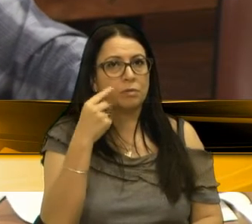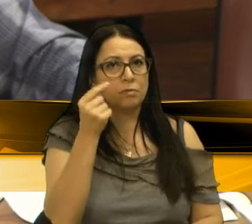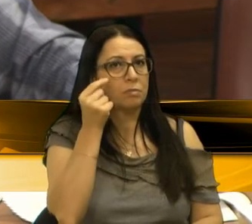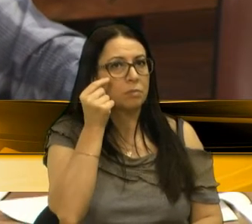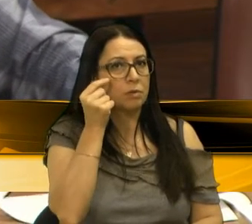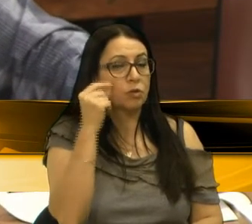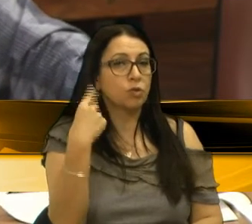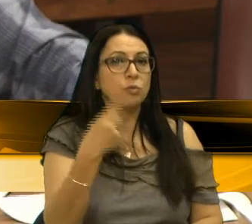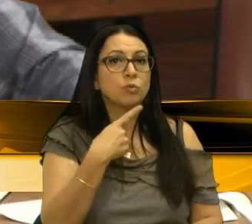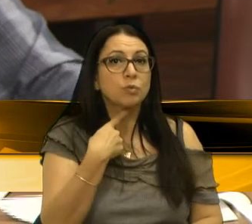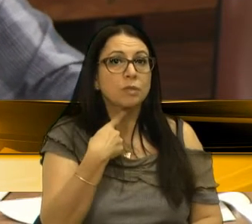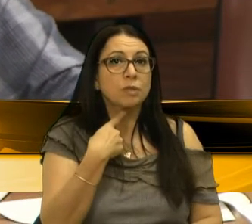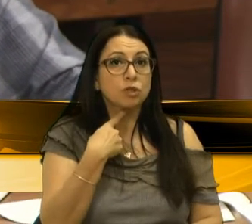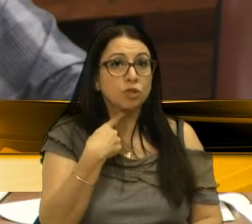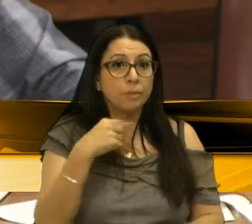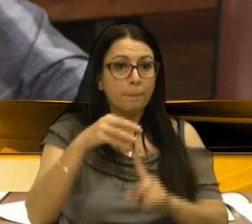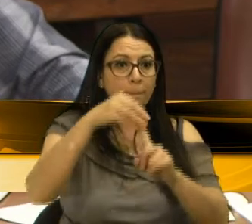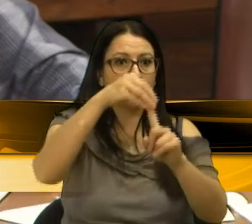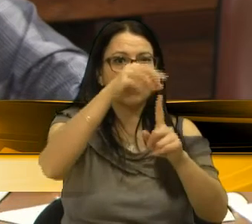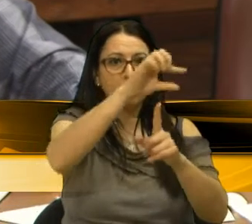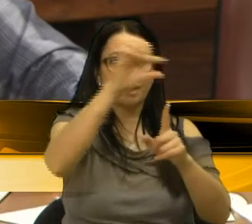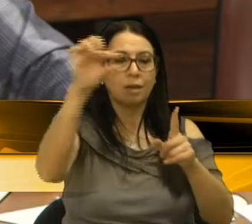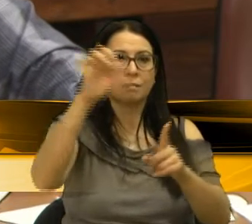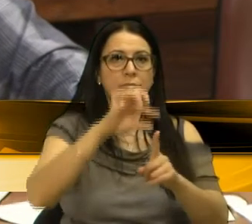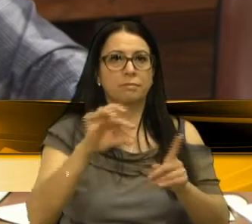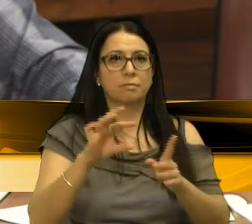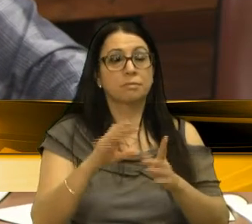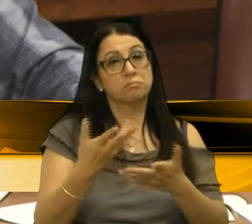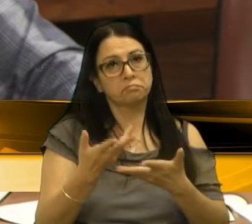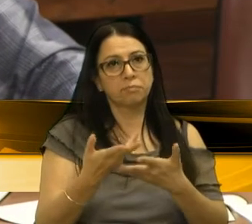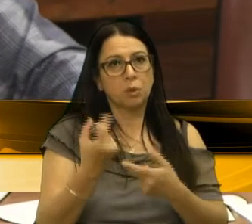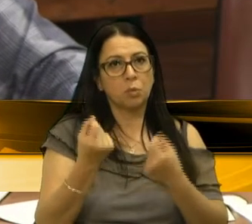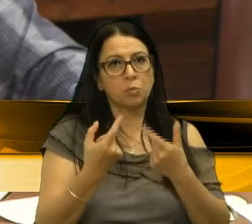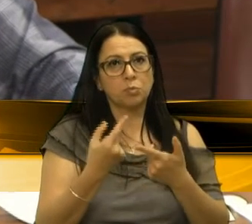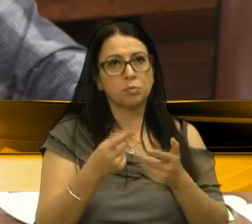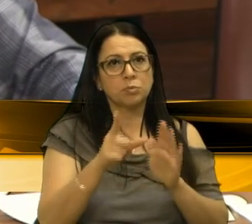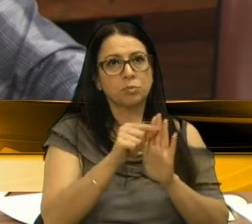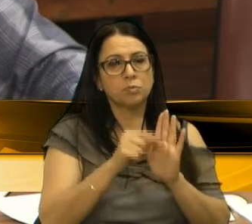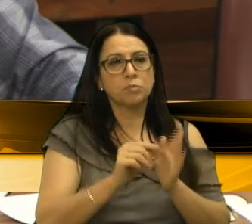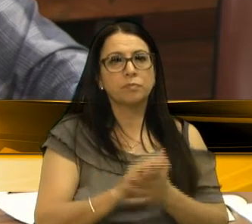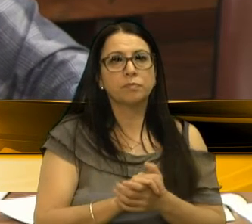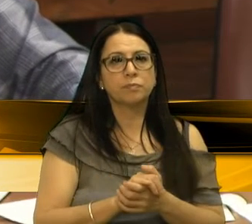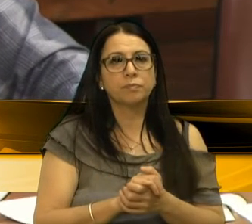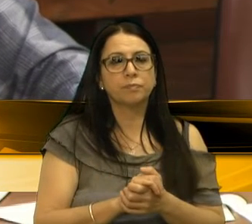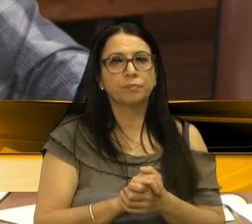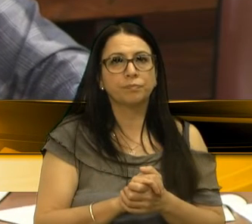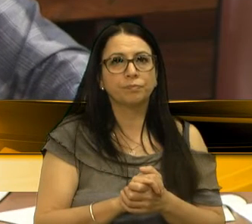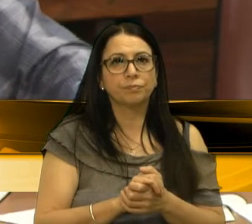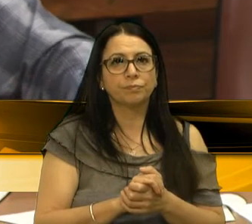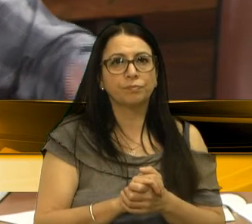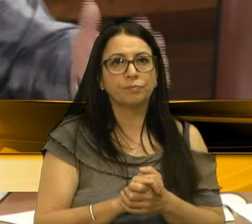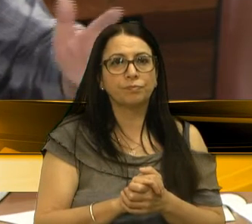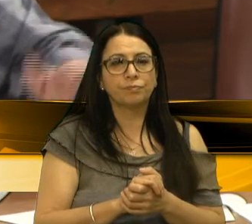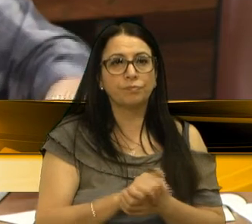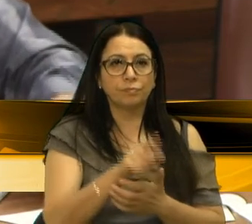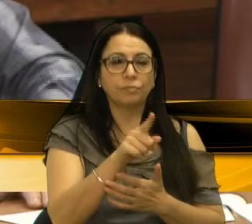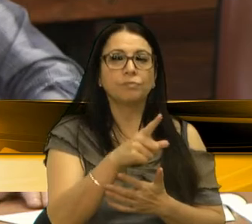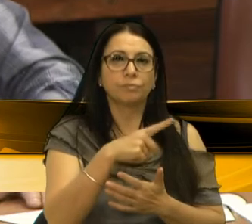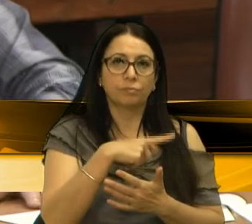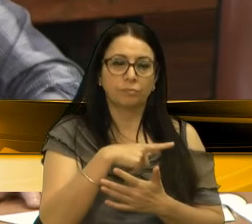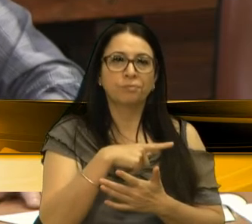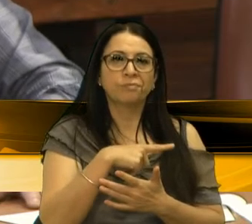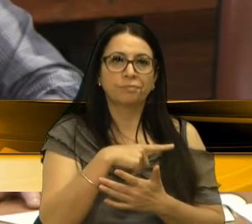nós gostaríamos de destacar, né? Provavelmente alguns dos artigos, né? Mas Vossa Senhoria tem aí